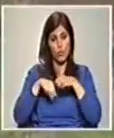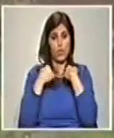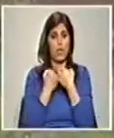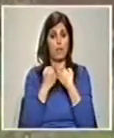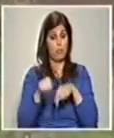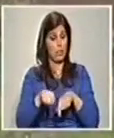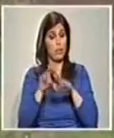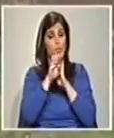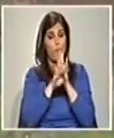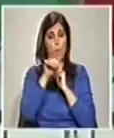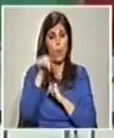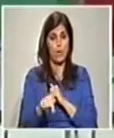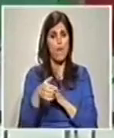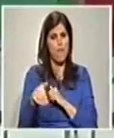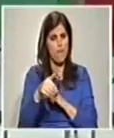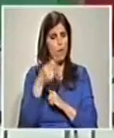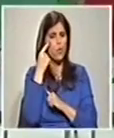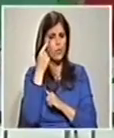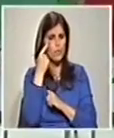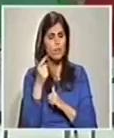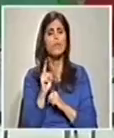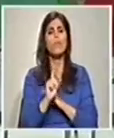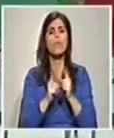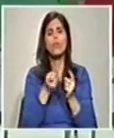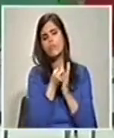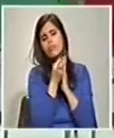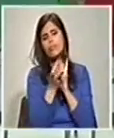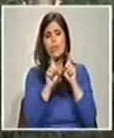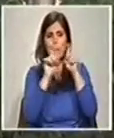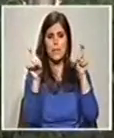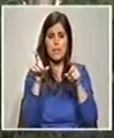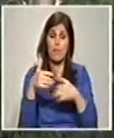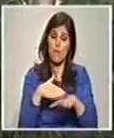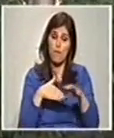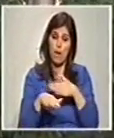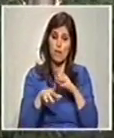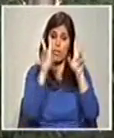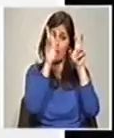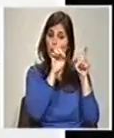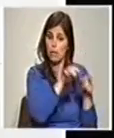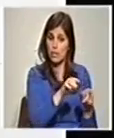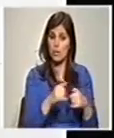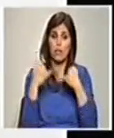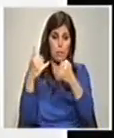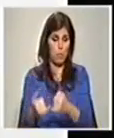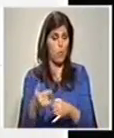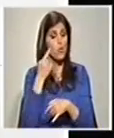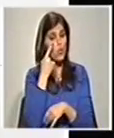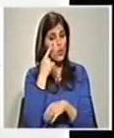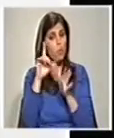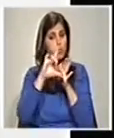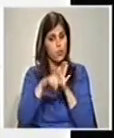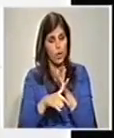Neste Sociedade Civil, vamos conhecer o que várias empresas estão a fazer nesta matéria. E mais à frente, vamos conhecer o